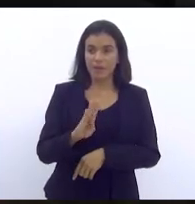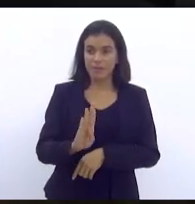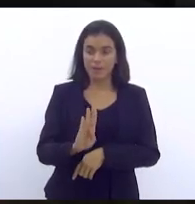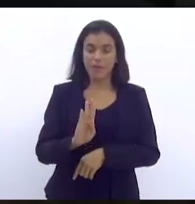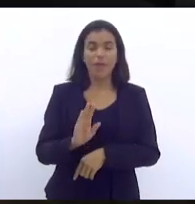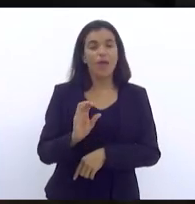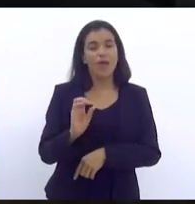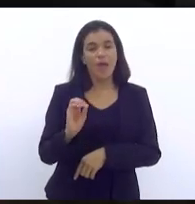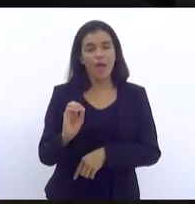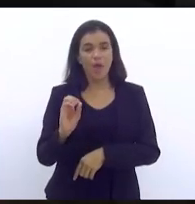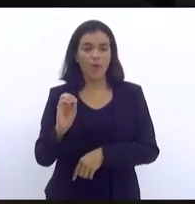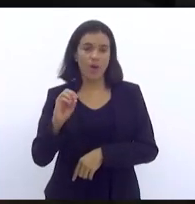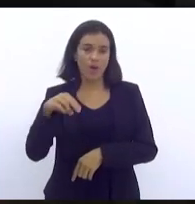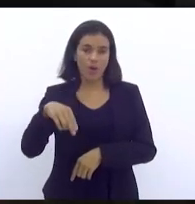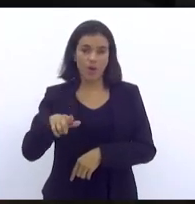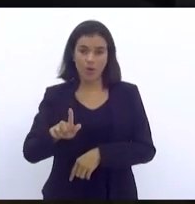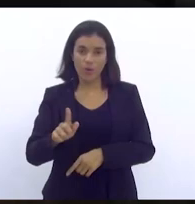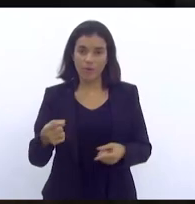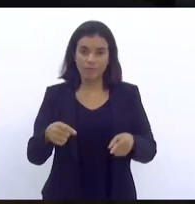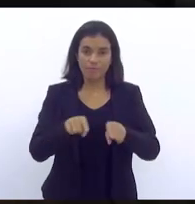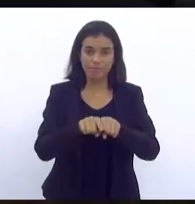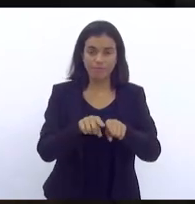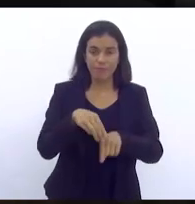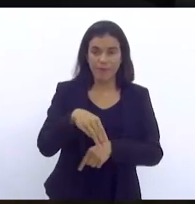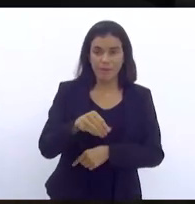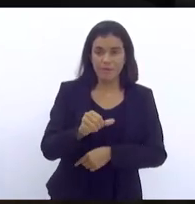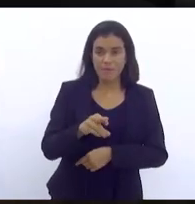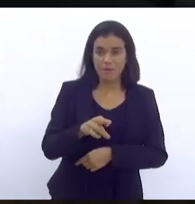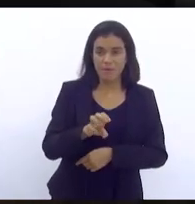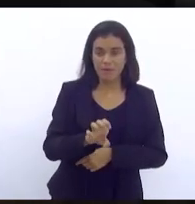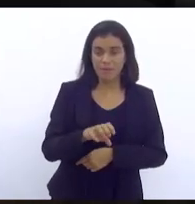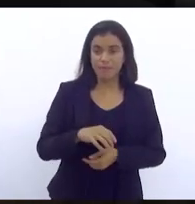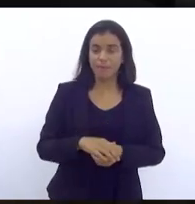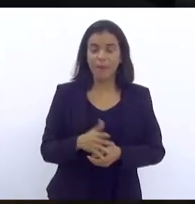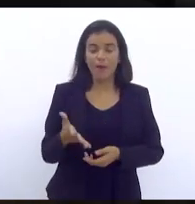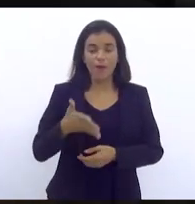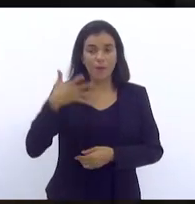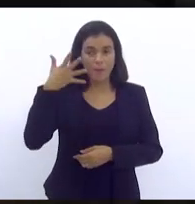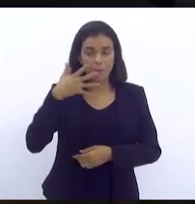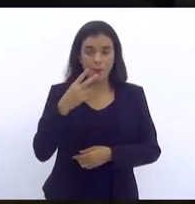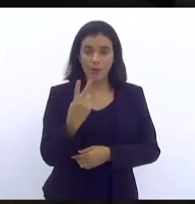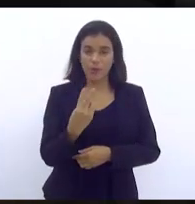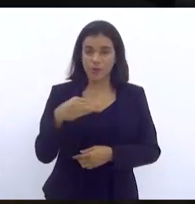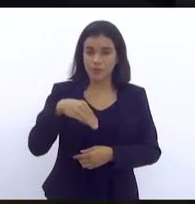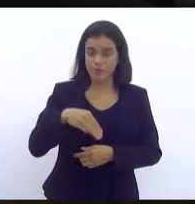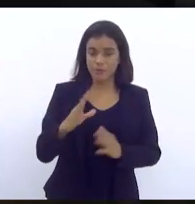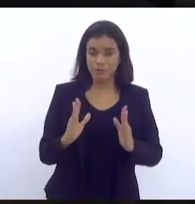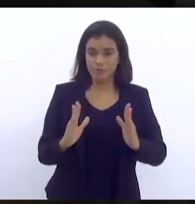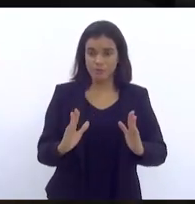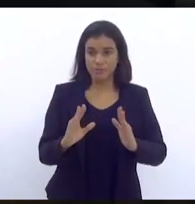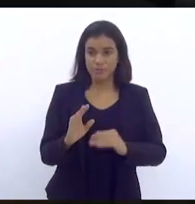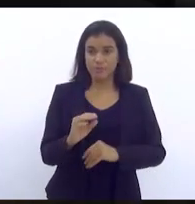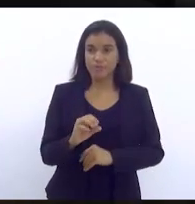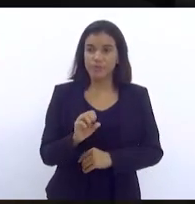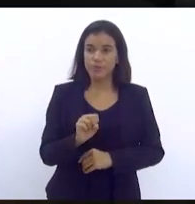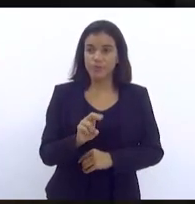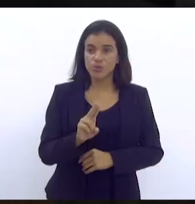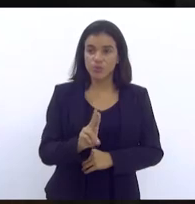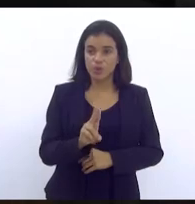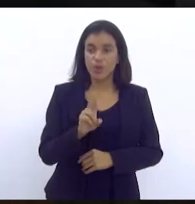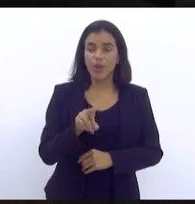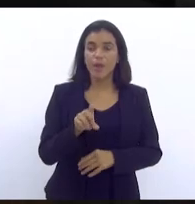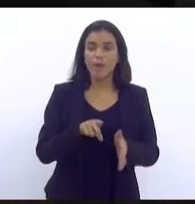ONG parceira da Maré eh passar agora o próximo orador 2 minutos suia que é pesquisador da